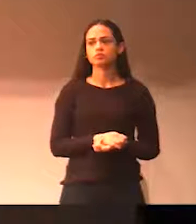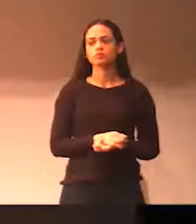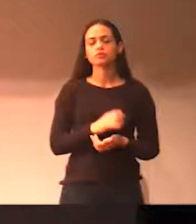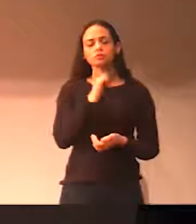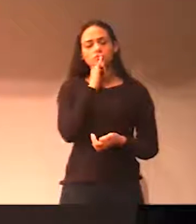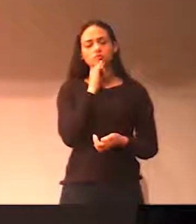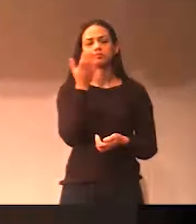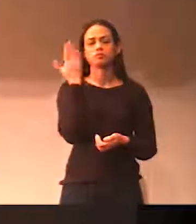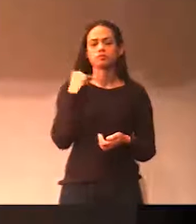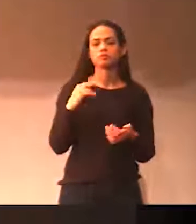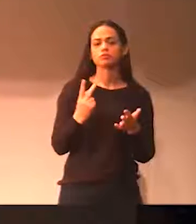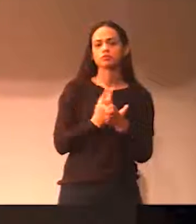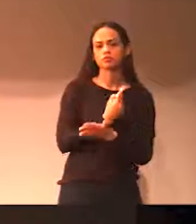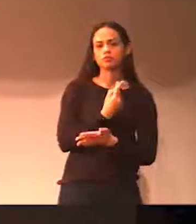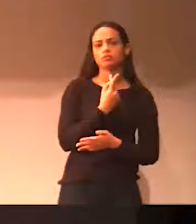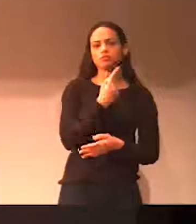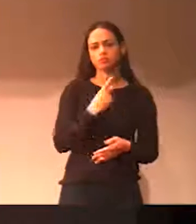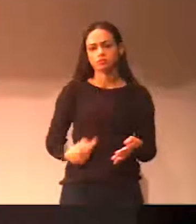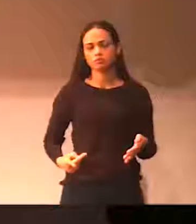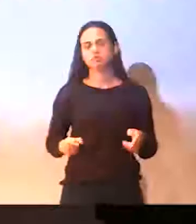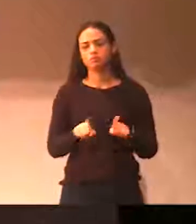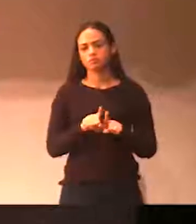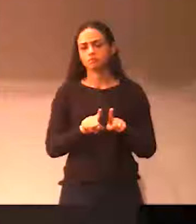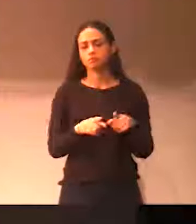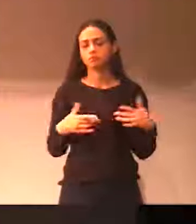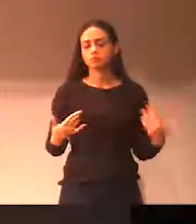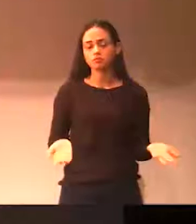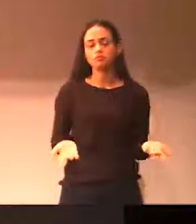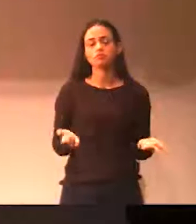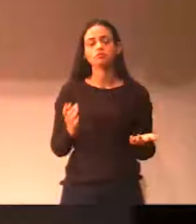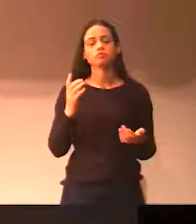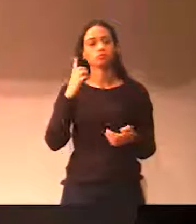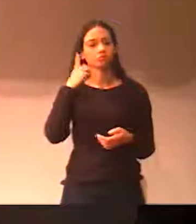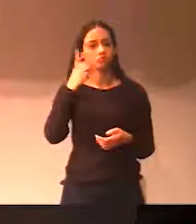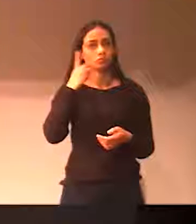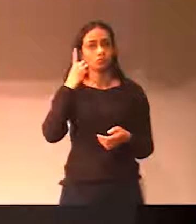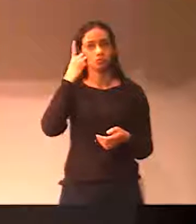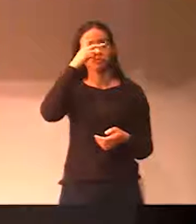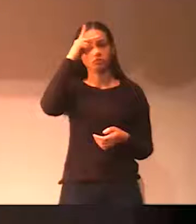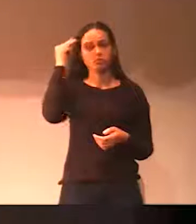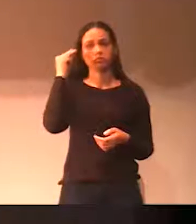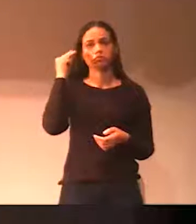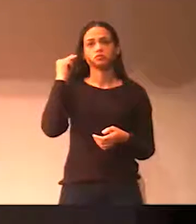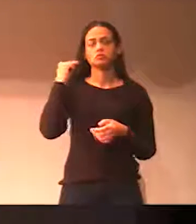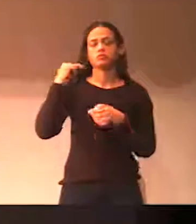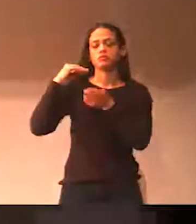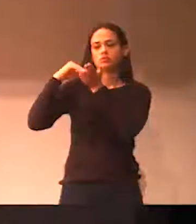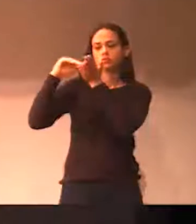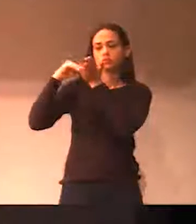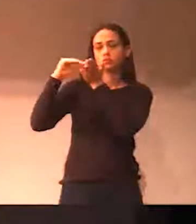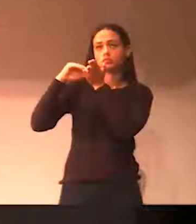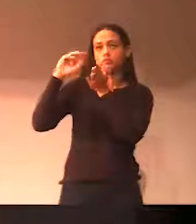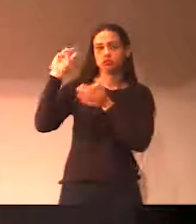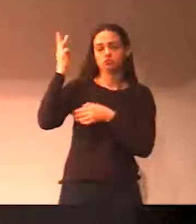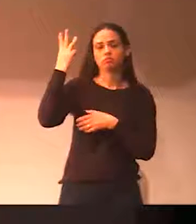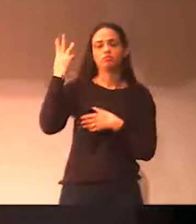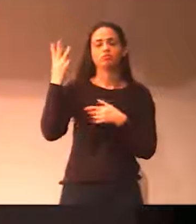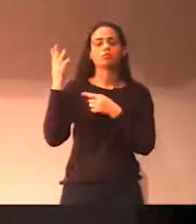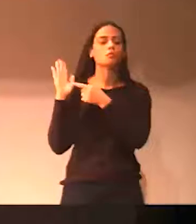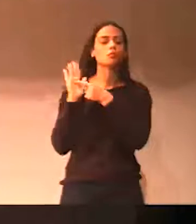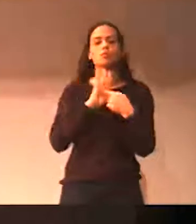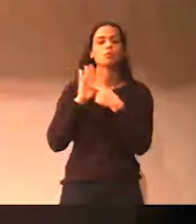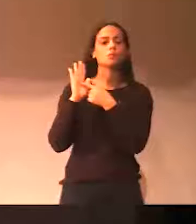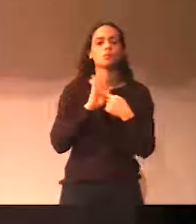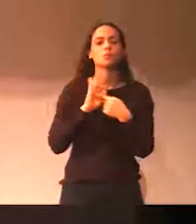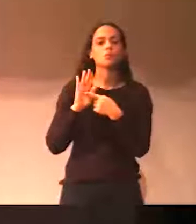aí pelo governo. Então, o advogado e logicamente, os secretários e o prefeito envolvido, eles querem mostrar o tempo todo que